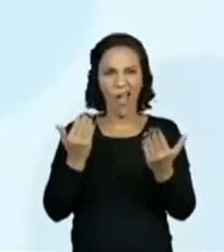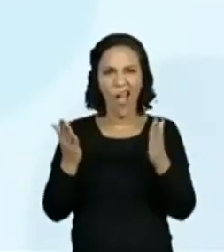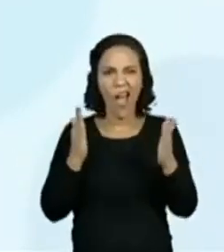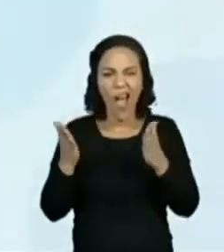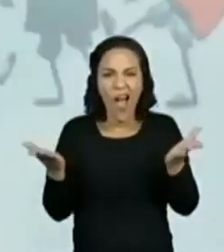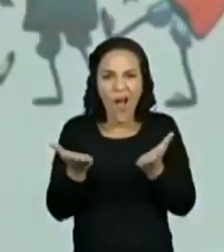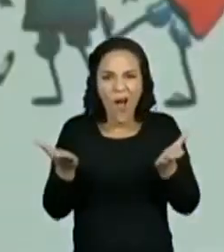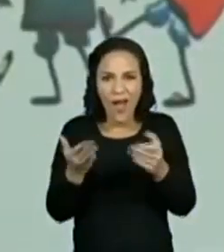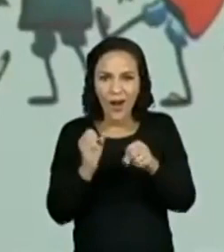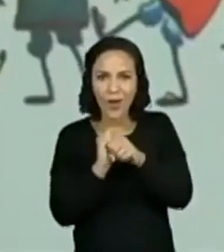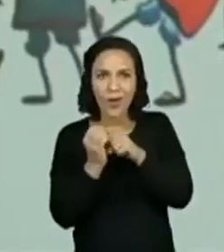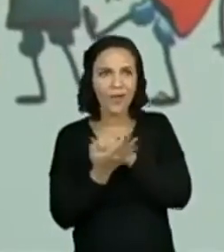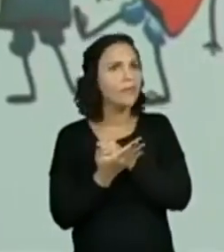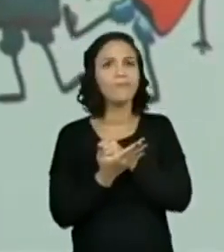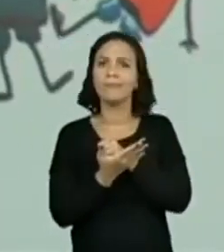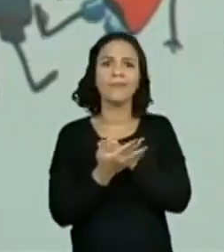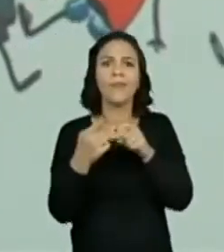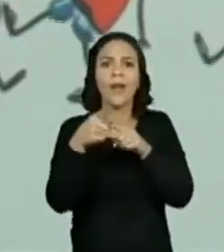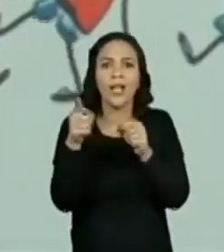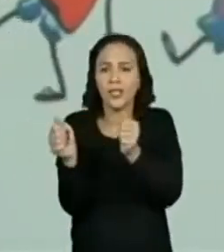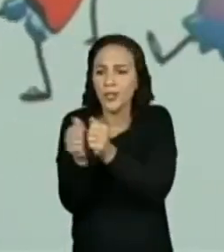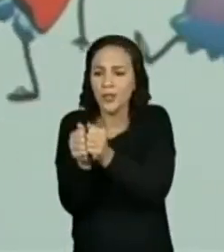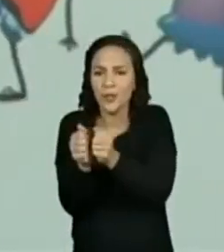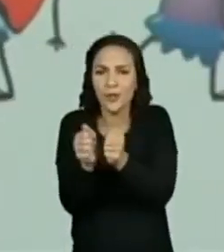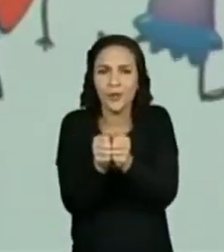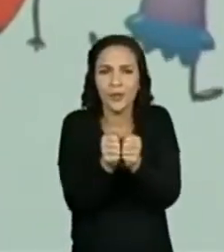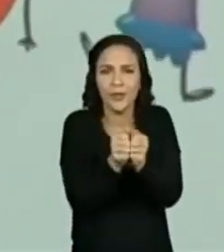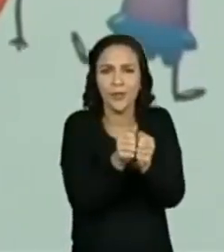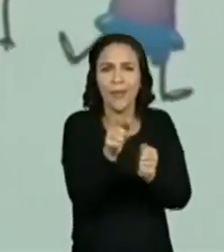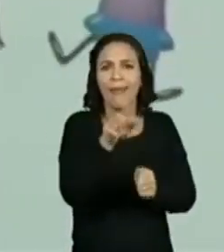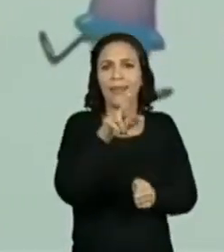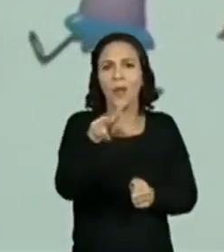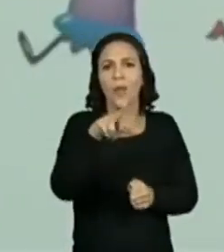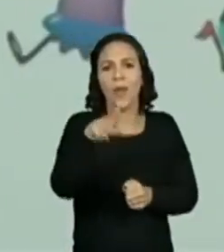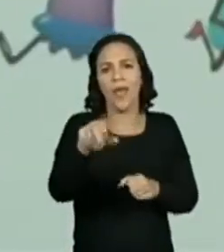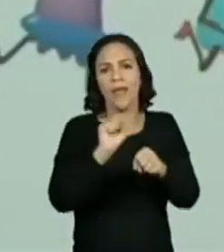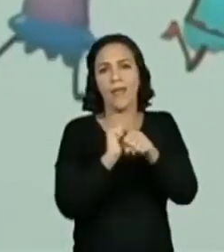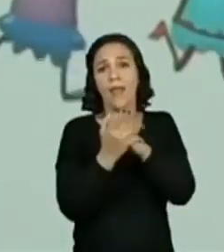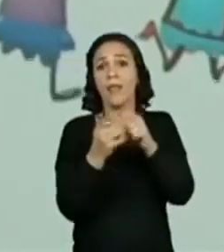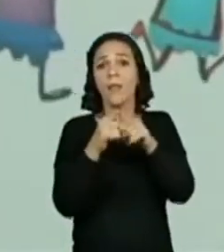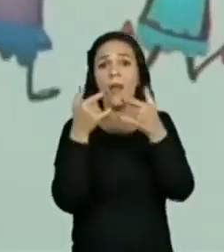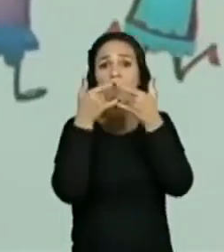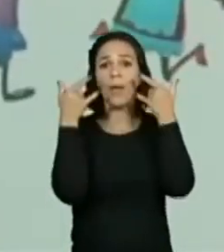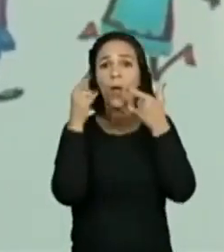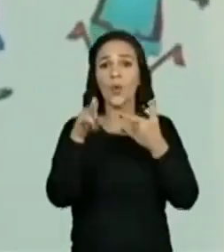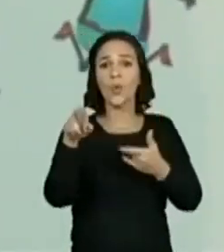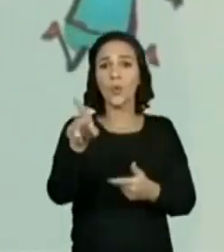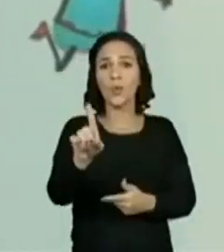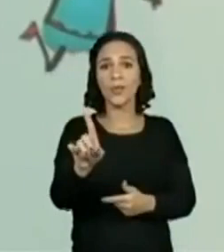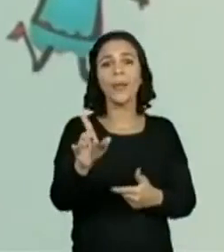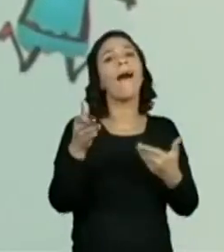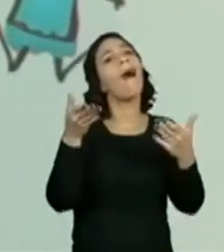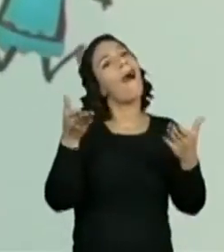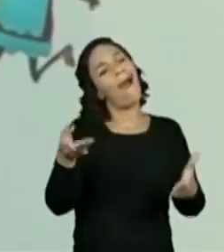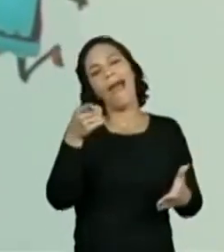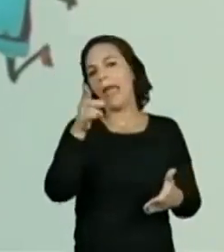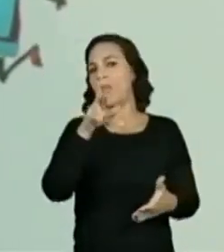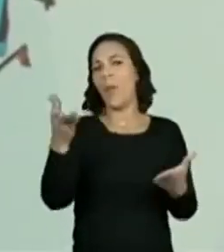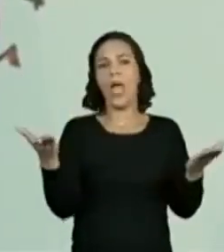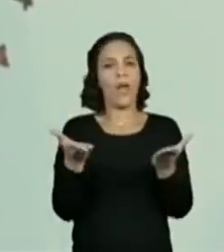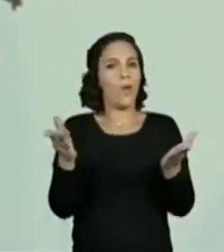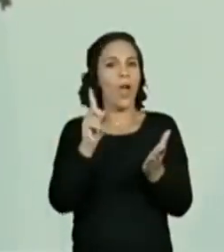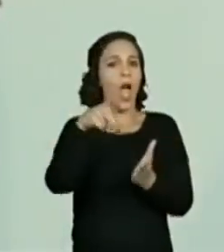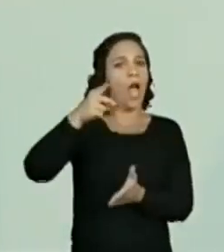Covid, não é? Porque elas estão bem juntinhas e não estão de máscara, olha só. E nós podemos contar